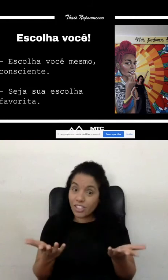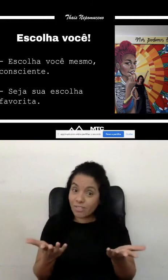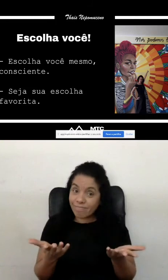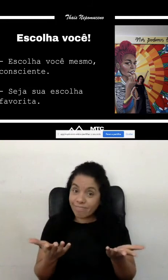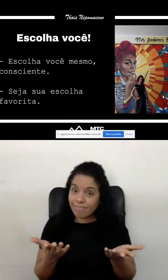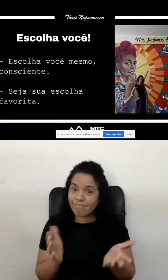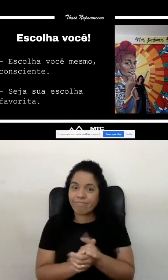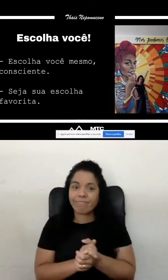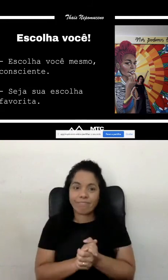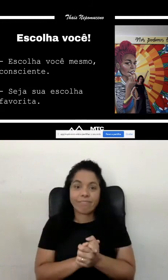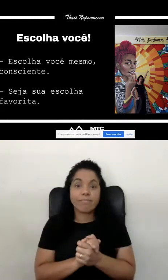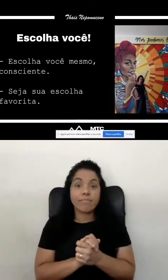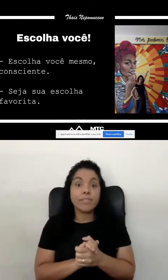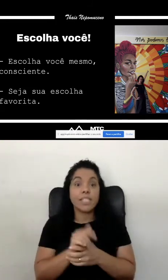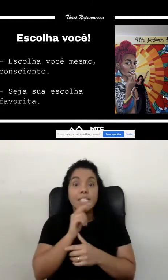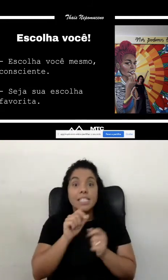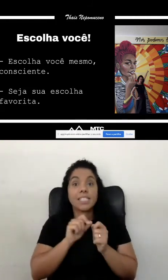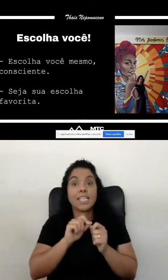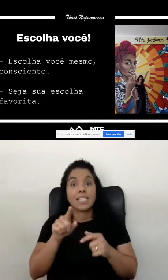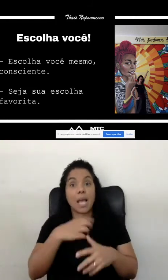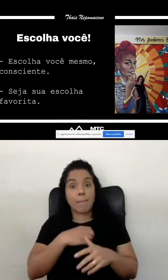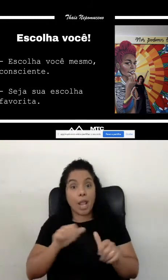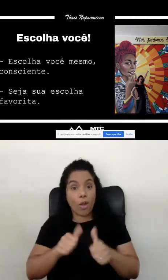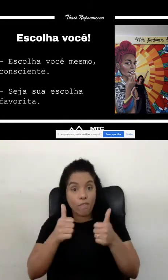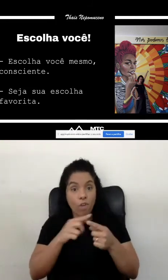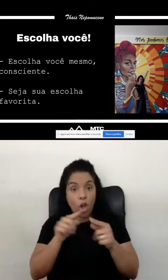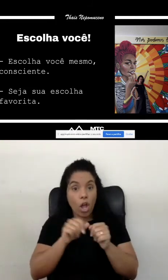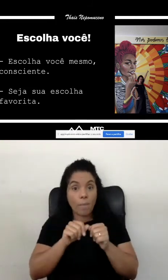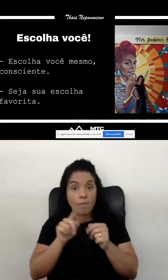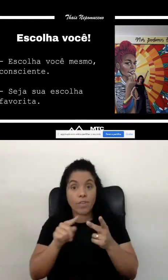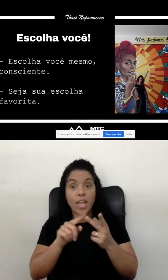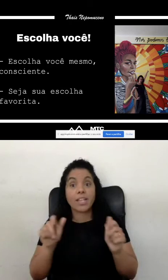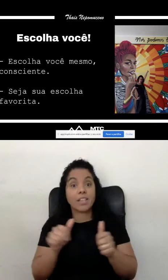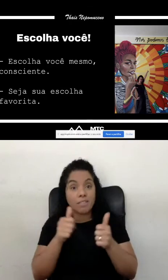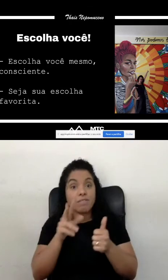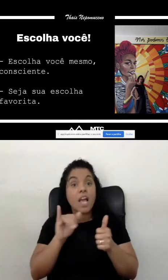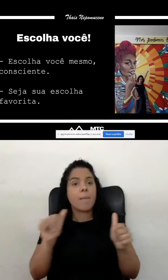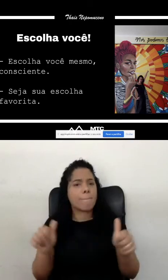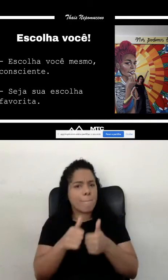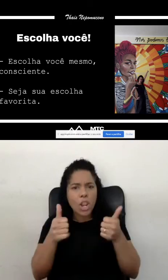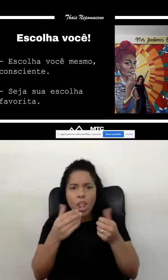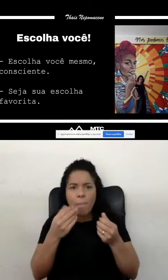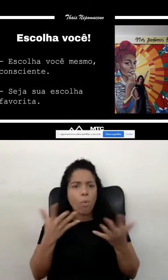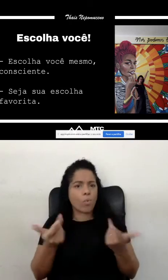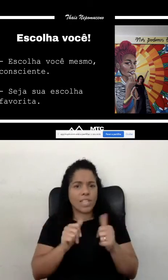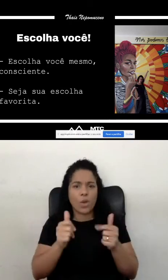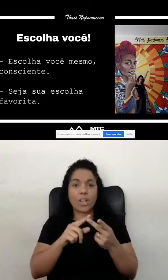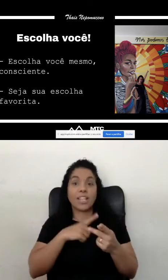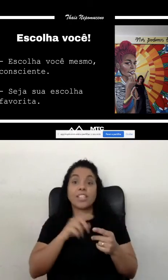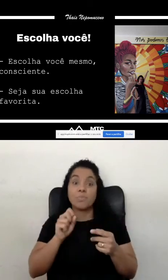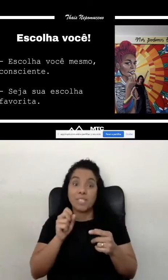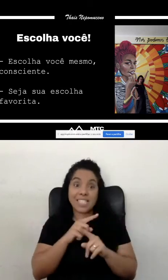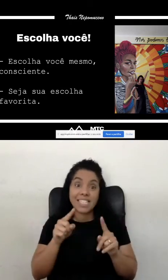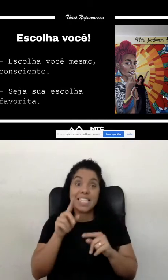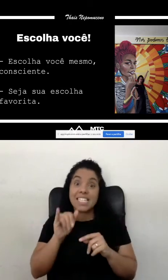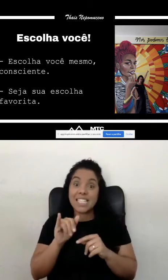Elas, se feitas da melhor forma, elas vão melhorar e muito a qualidade. Mas sim,